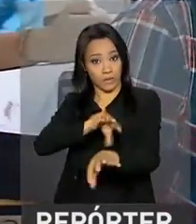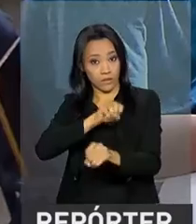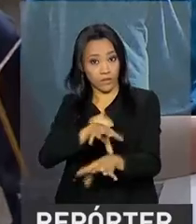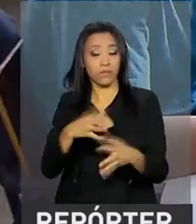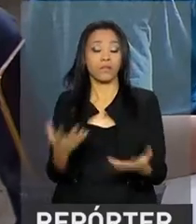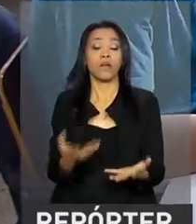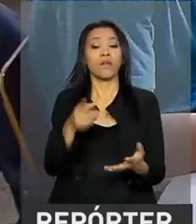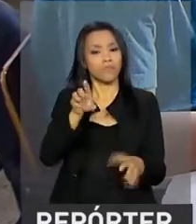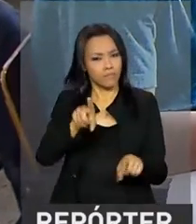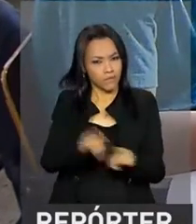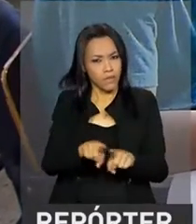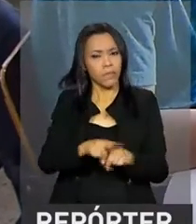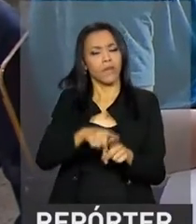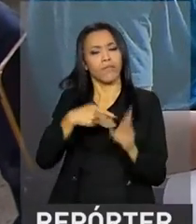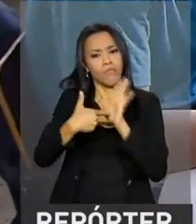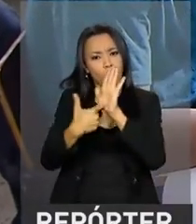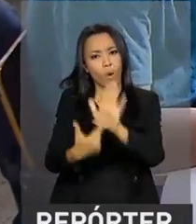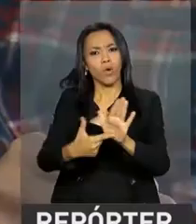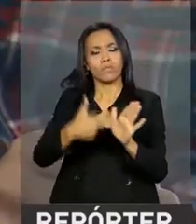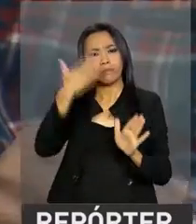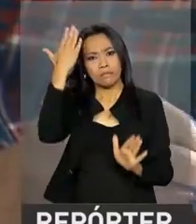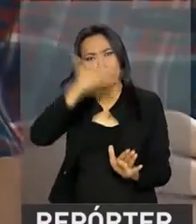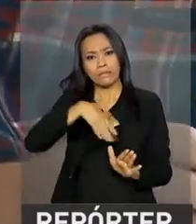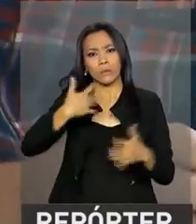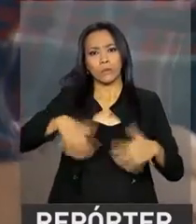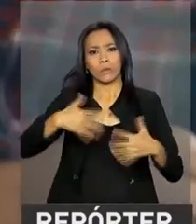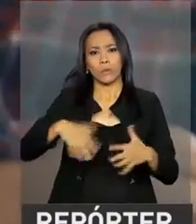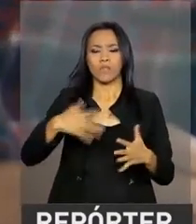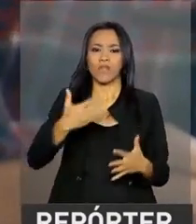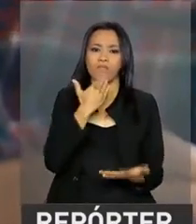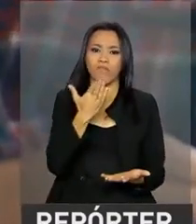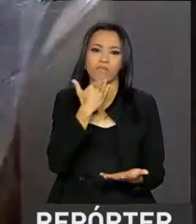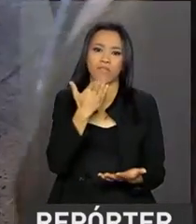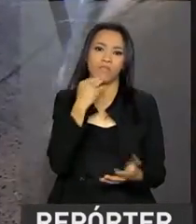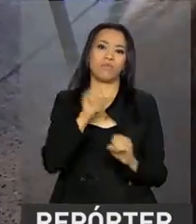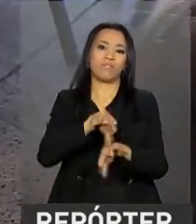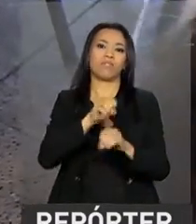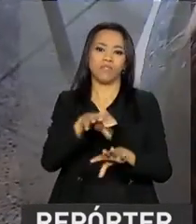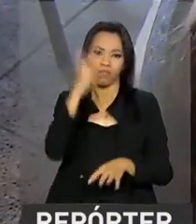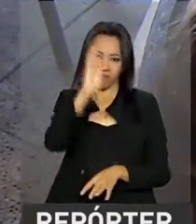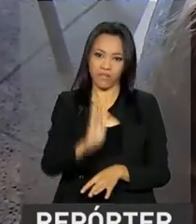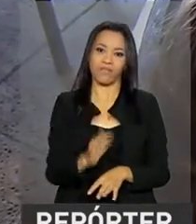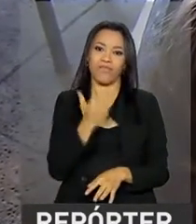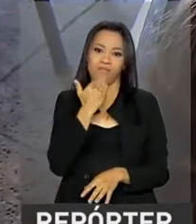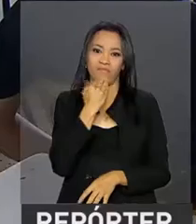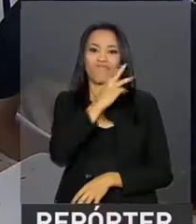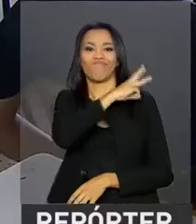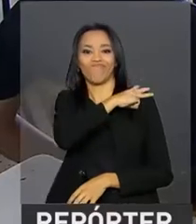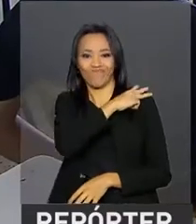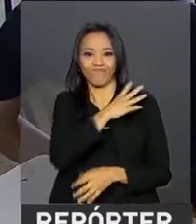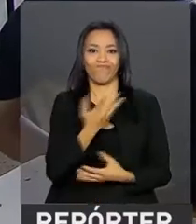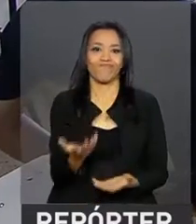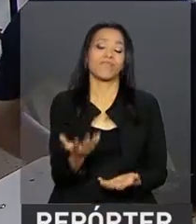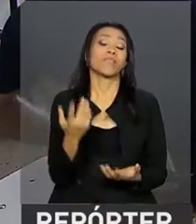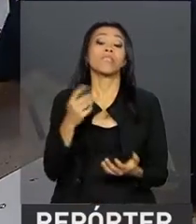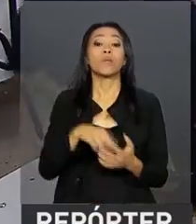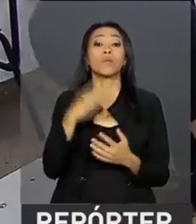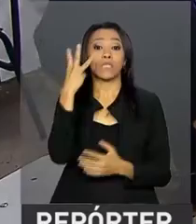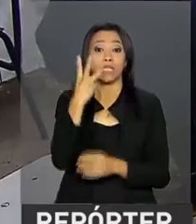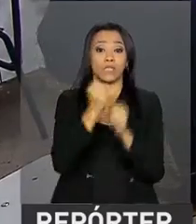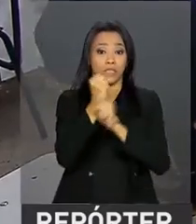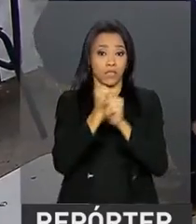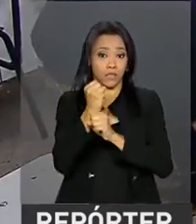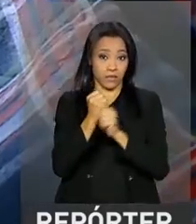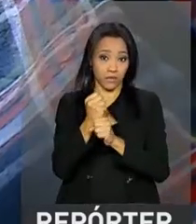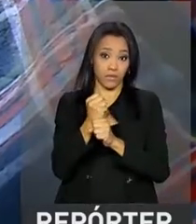IDEB, também mostra a defasagem do ensino médio brasileiro. Para mudar esse cenário, os últimos 3 anos